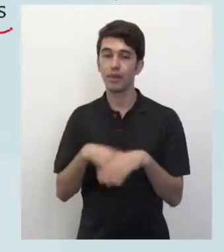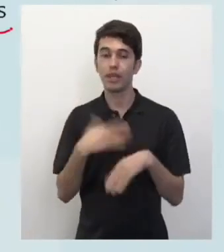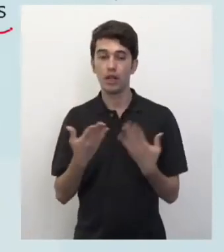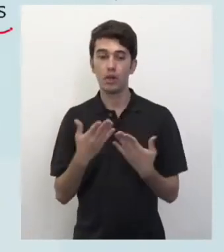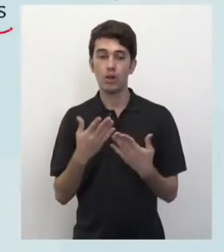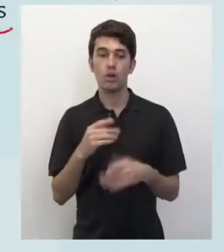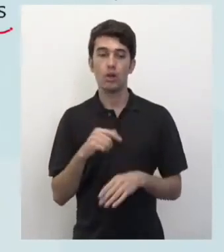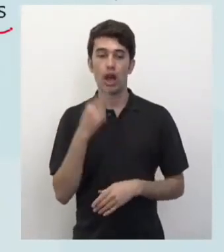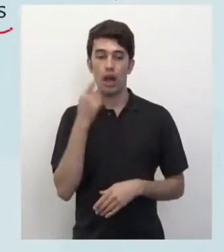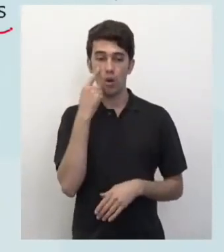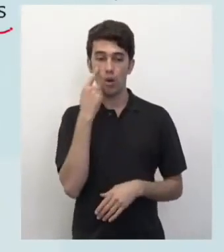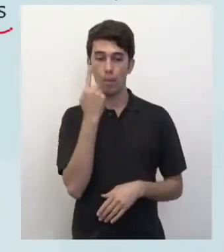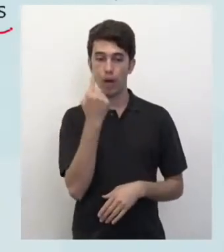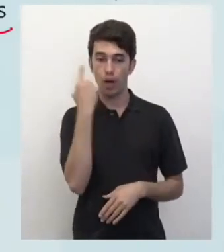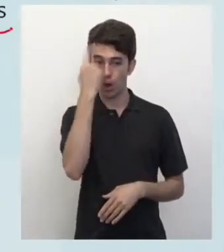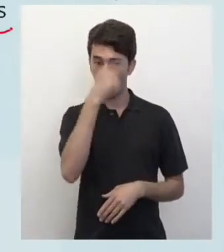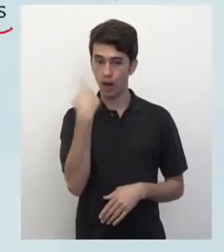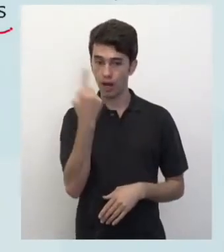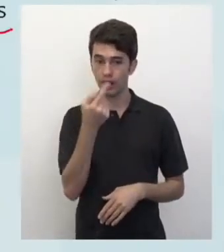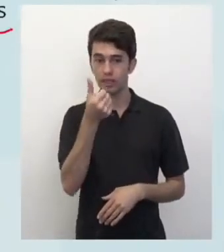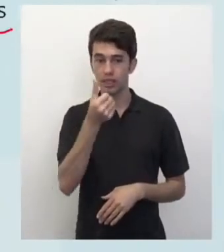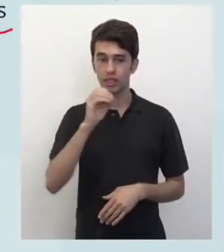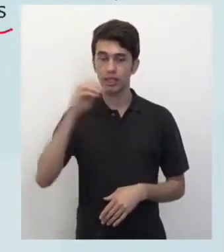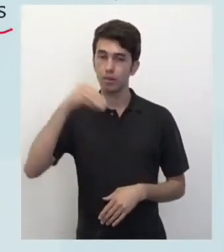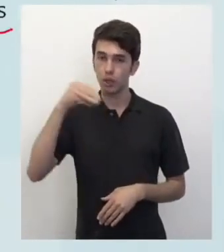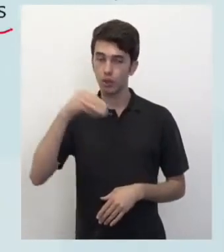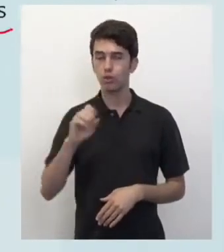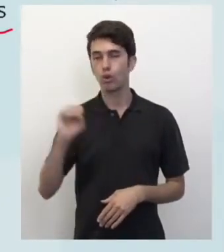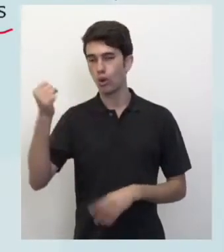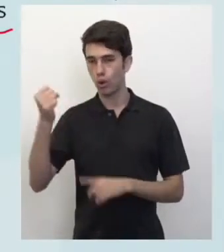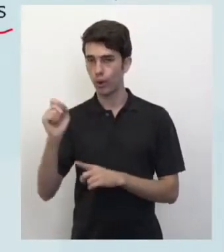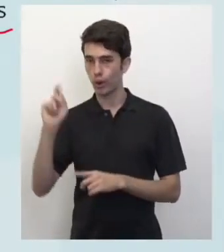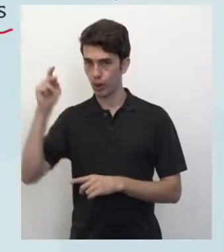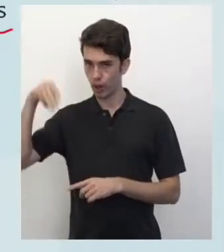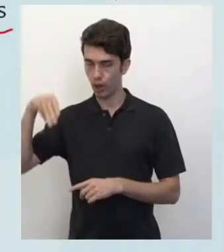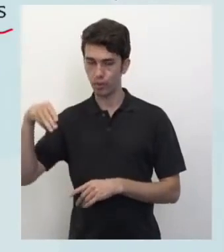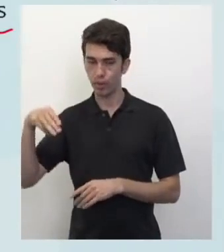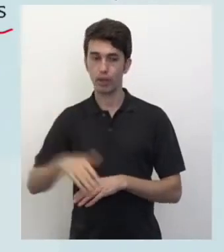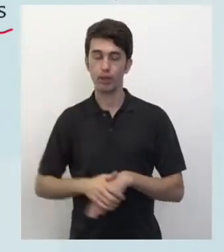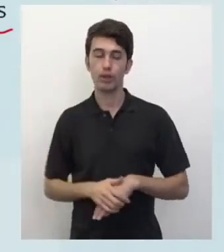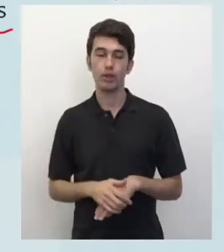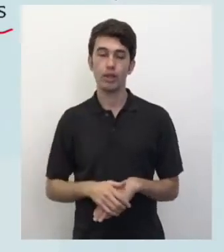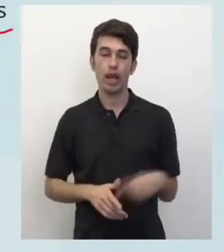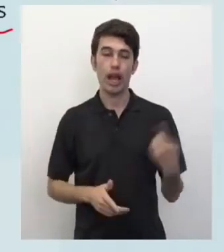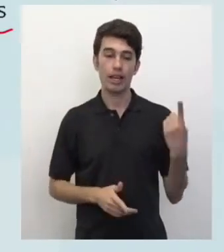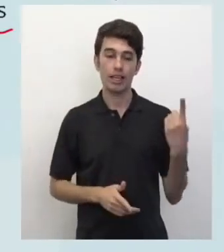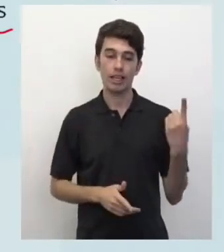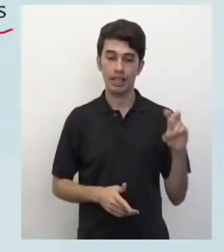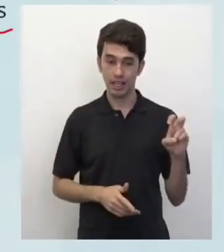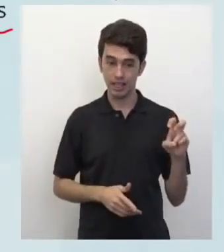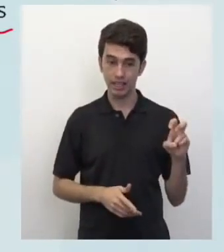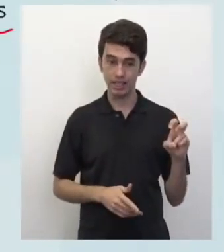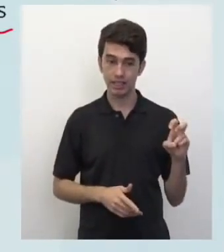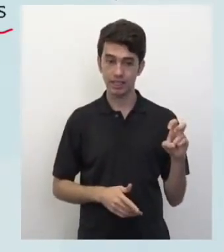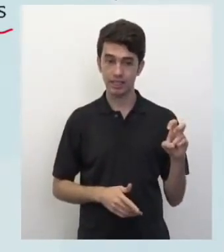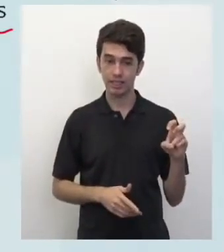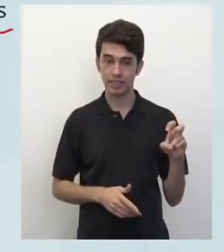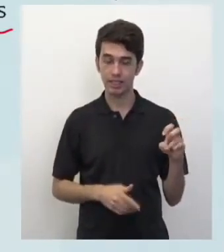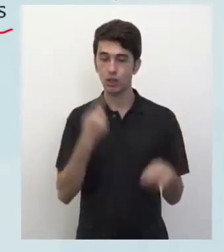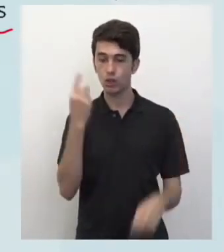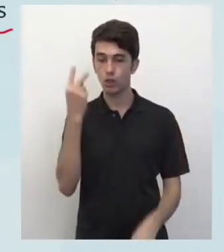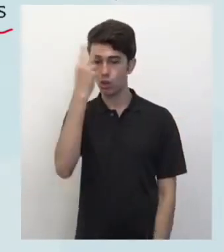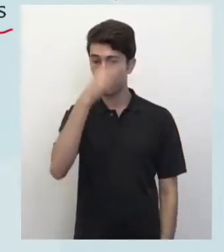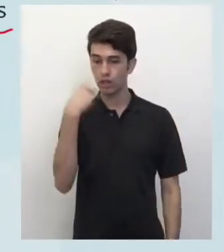ó, Tony? 1 hora, 60 minutos, como bem sabemos, ele percorre 8 quilômetros, tá? Em 2 horas,